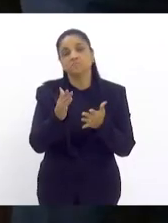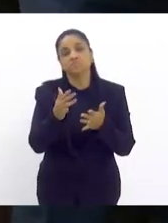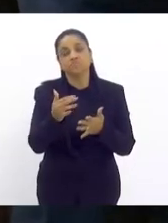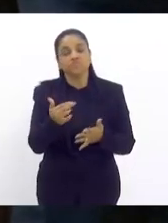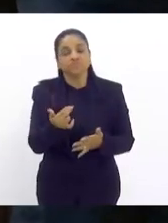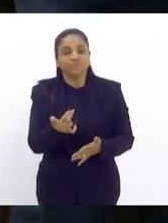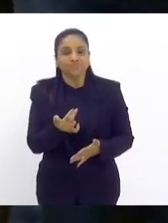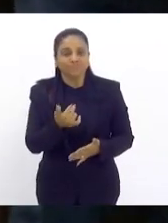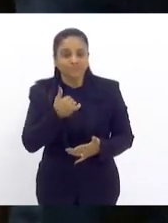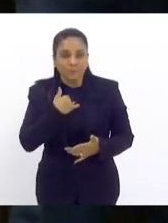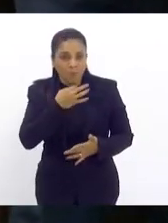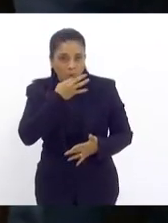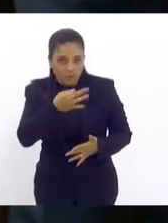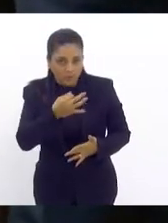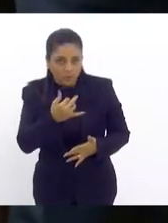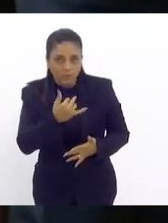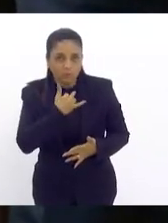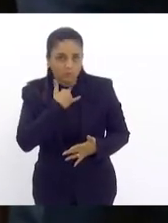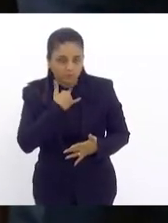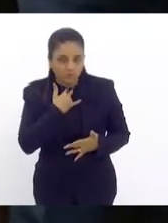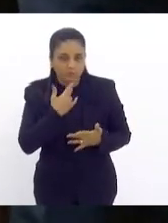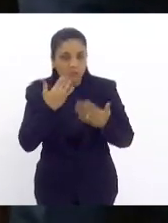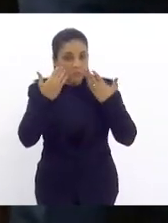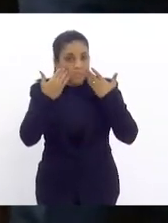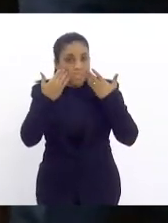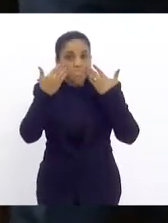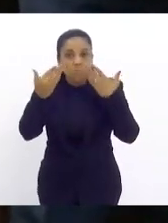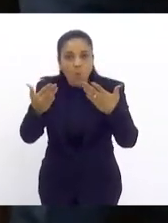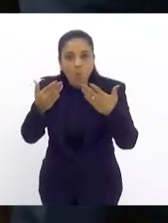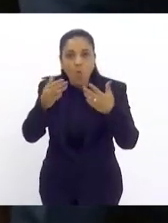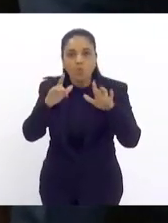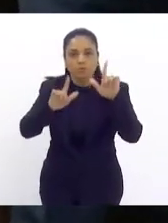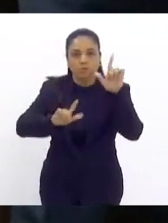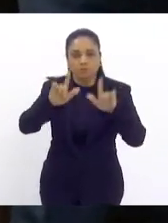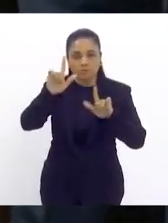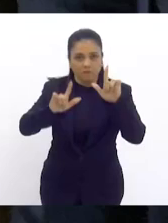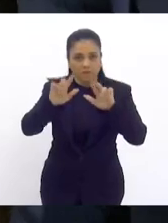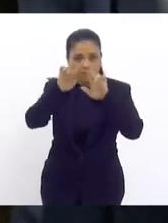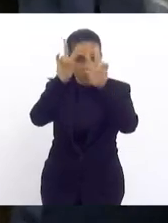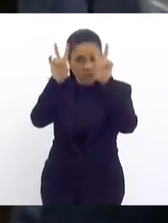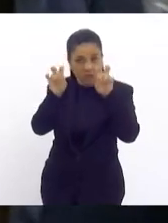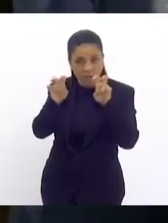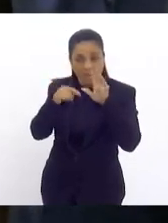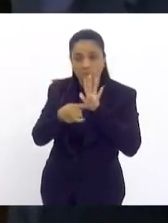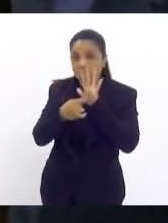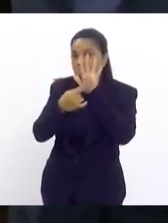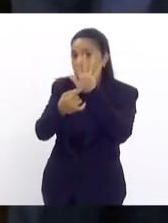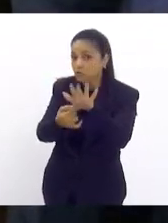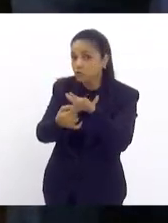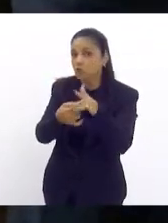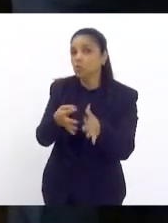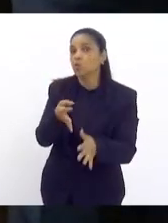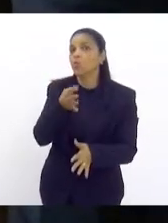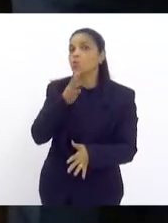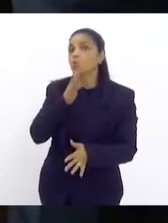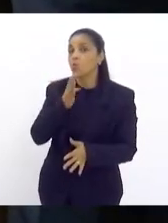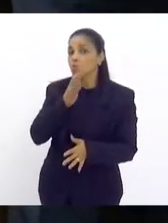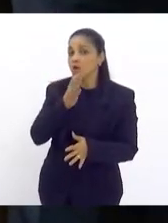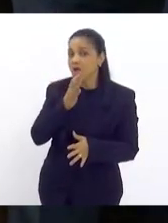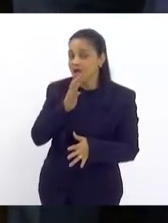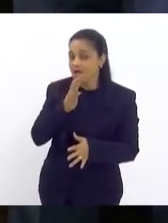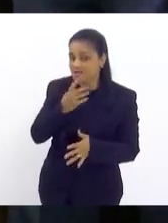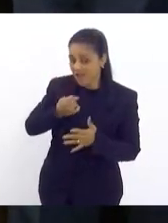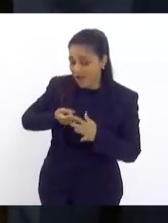assim eu acho que a retratação tem que ser feita publicamente falando sobre o tema mostrando que se tem conhecimento de causa porque senão